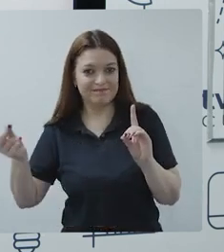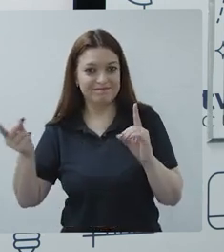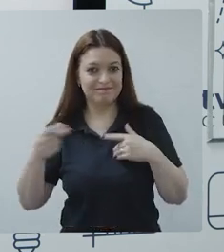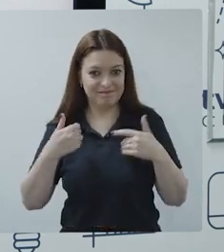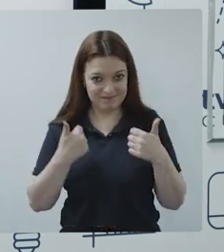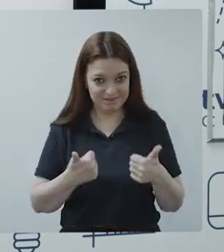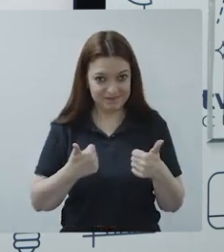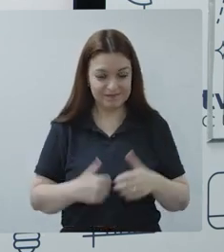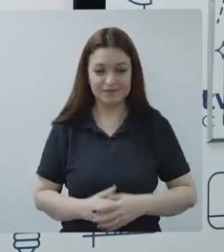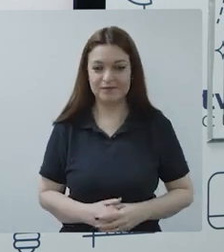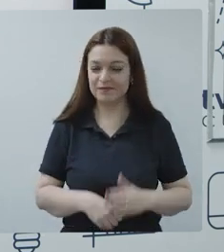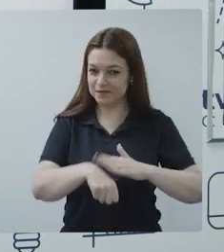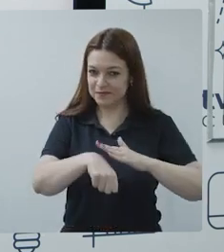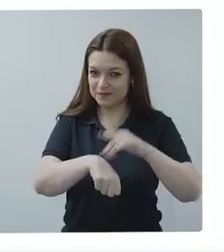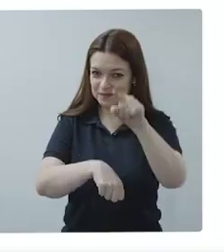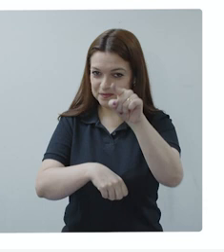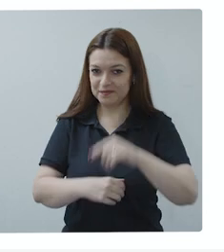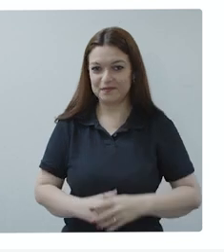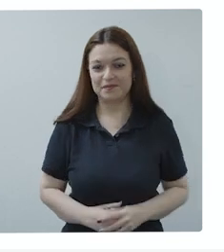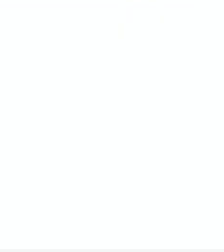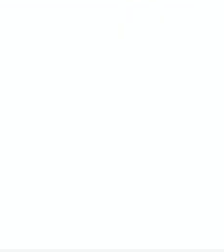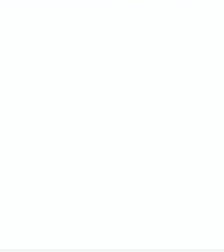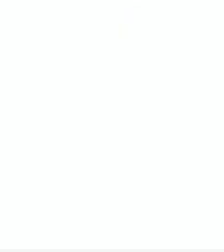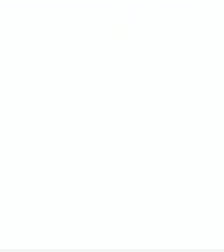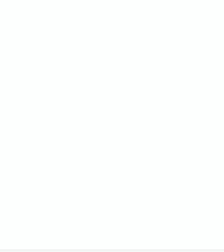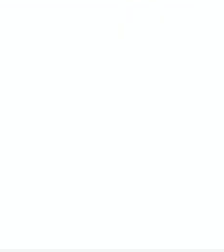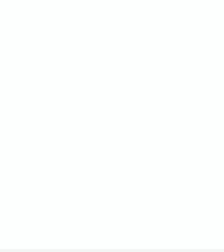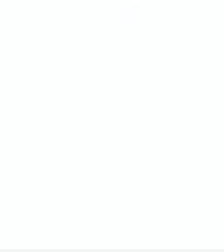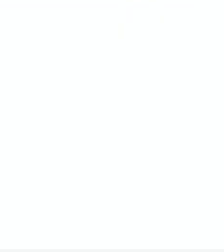diante. Tempo para vocês.